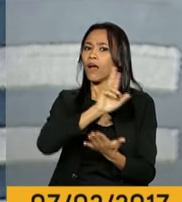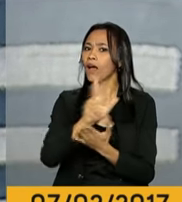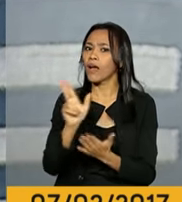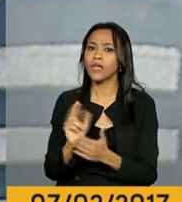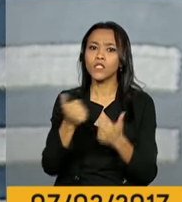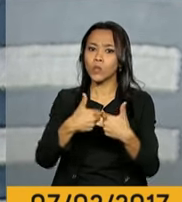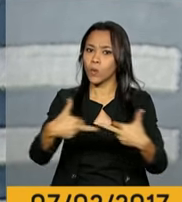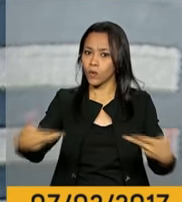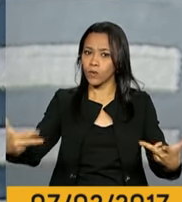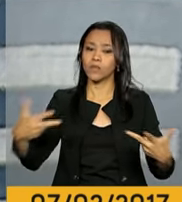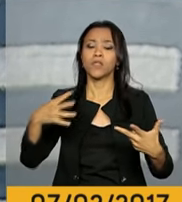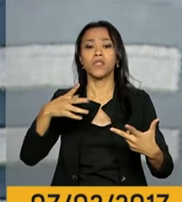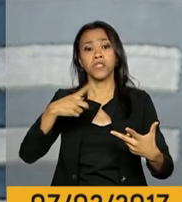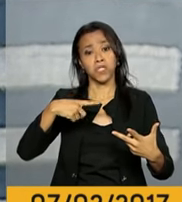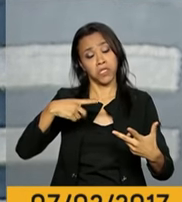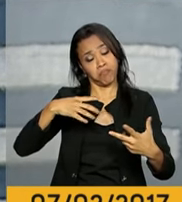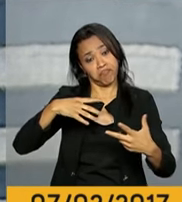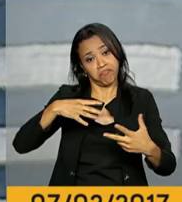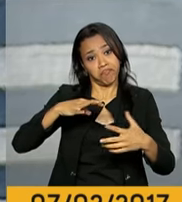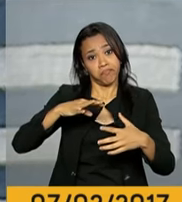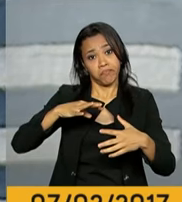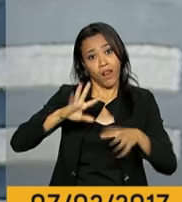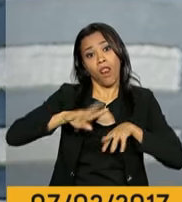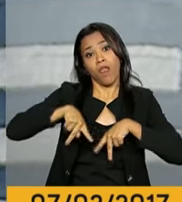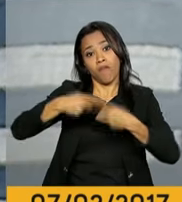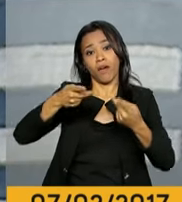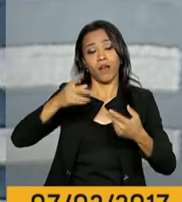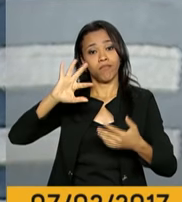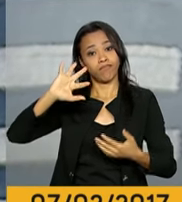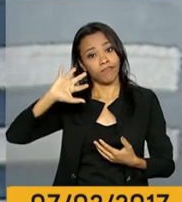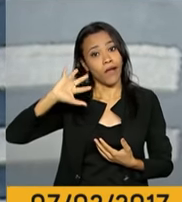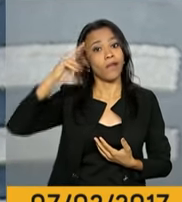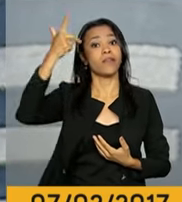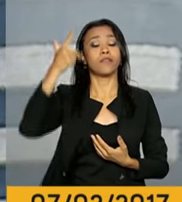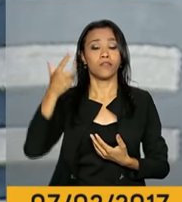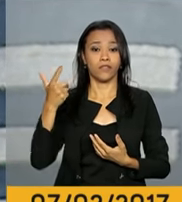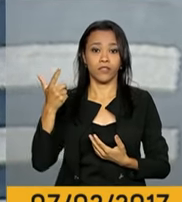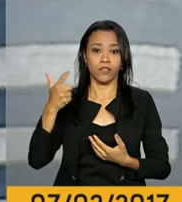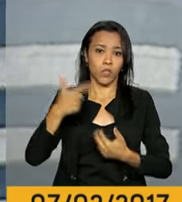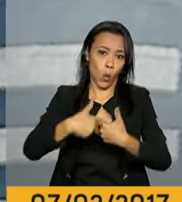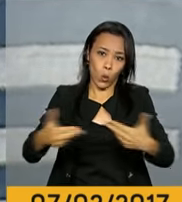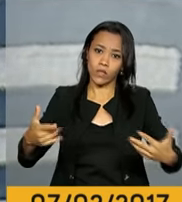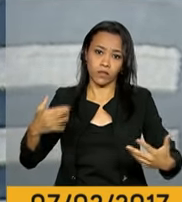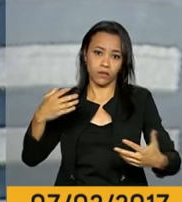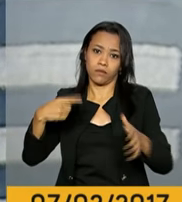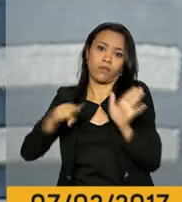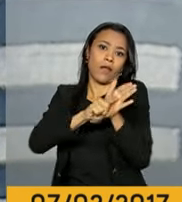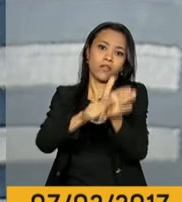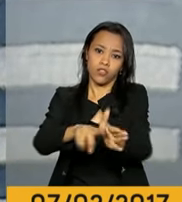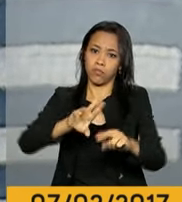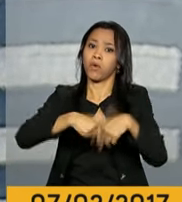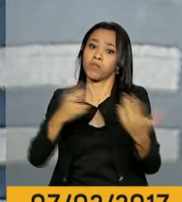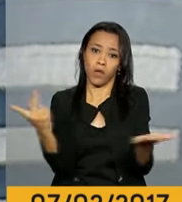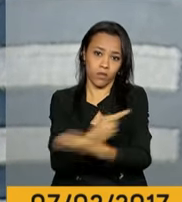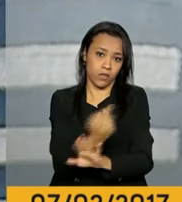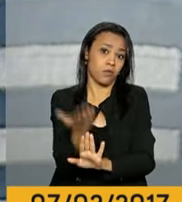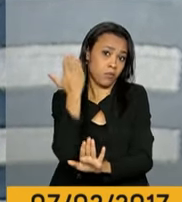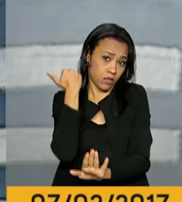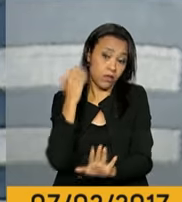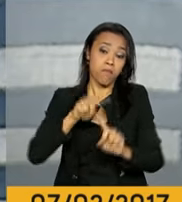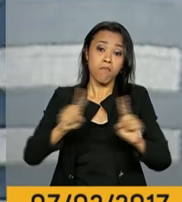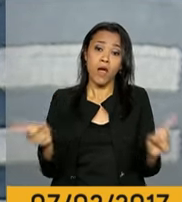coisas que nos levaram a tomar decisões negativas em prevenção a esse tipo de situação e saímos